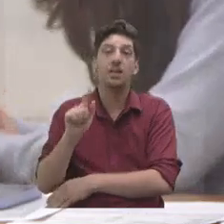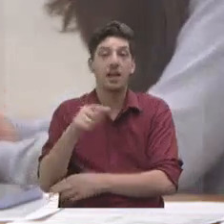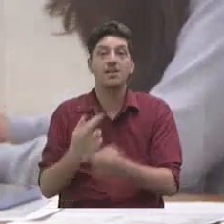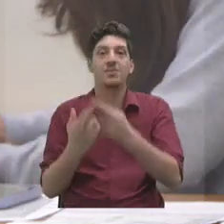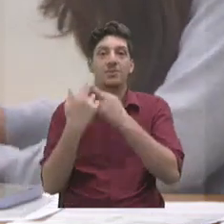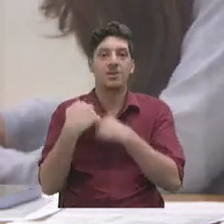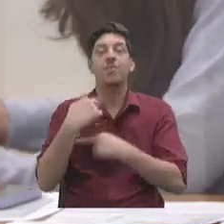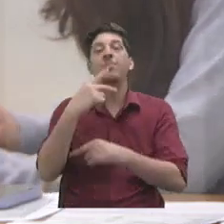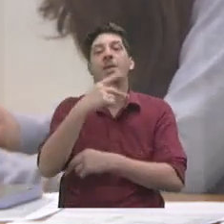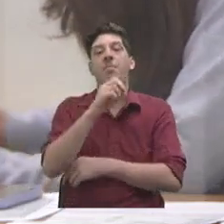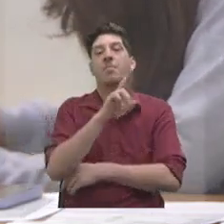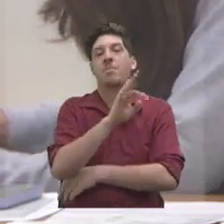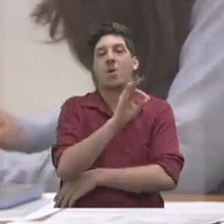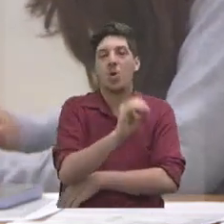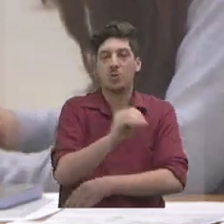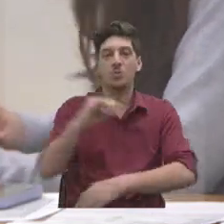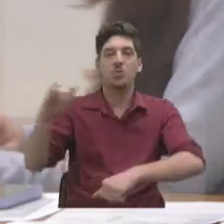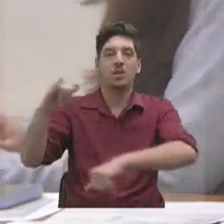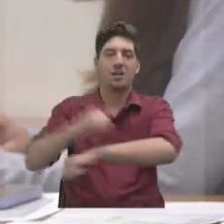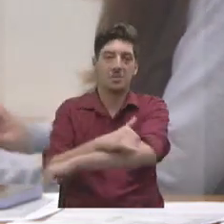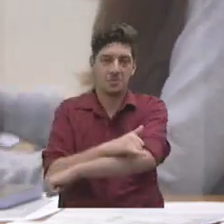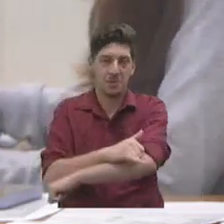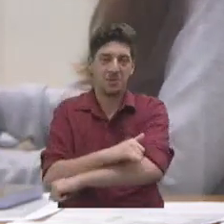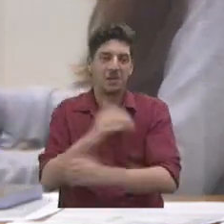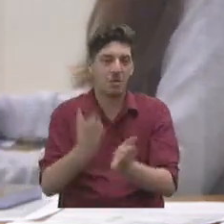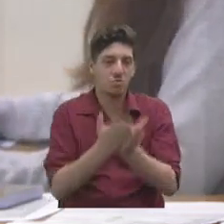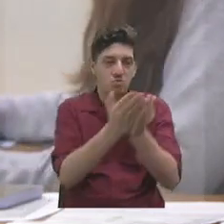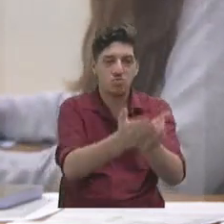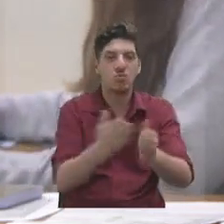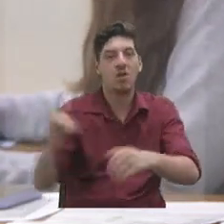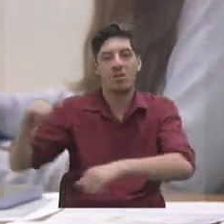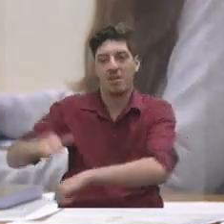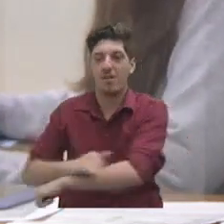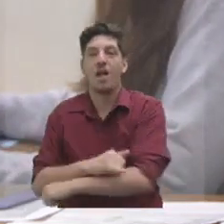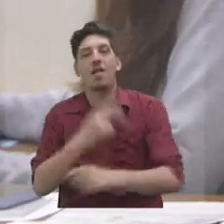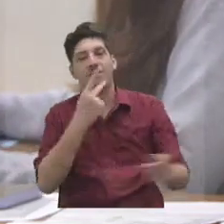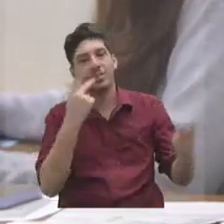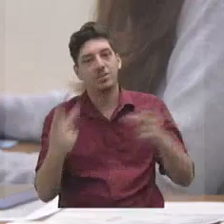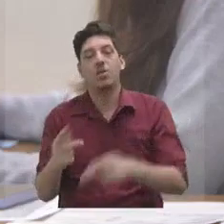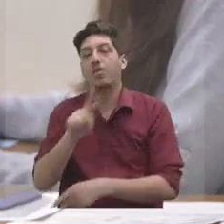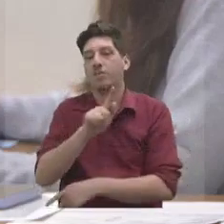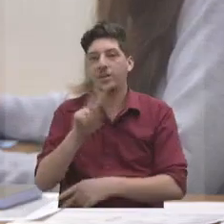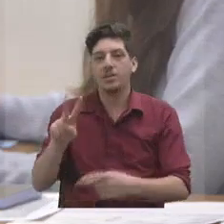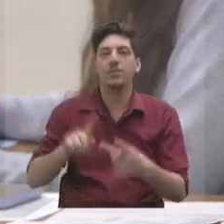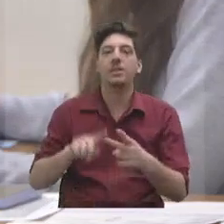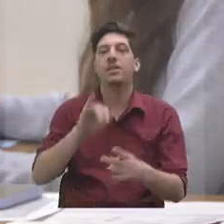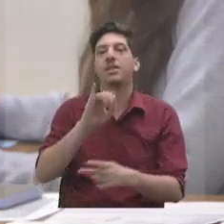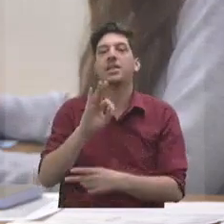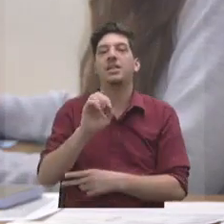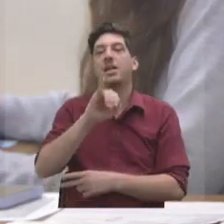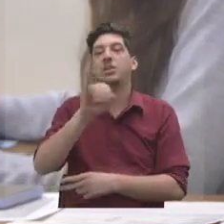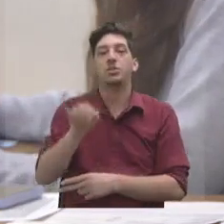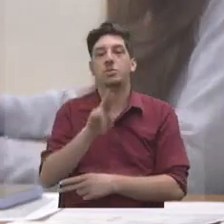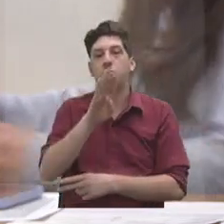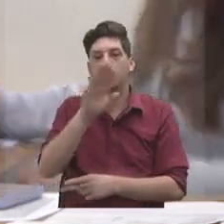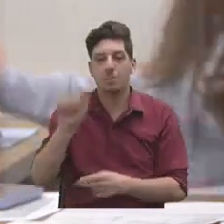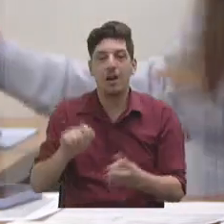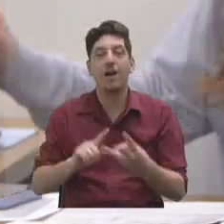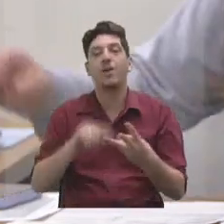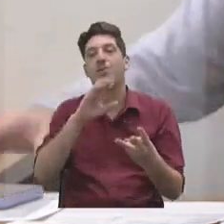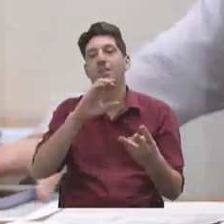e naquele momento o ministro visitou o Governador Valadares e Itajubá Conselheiro Lafaiete Pampulha né